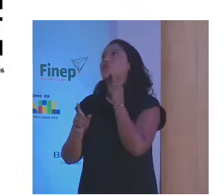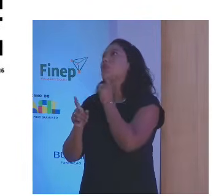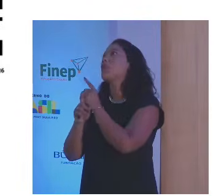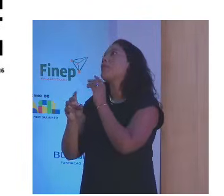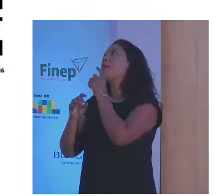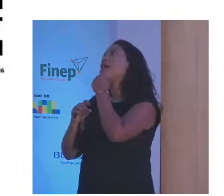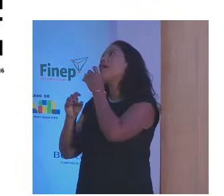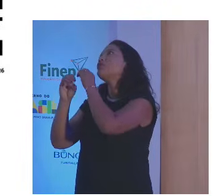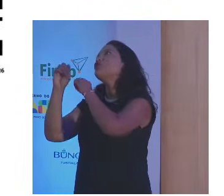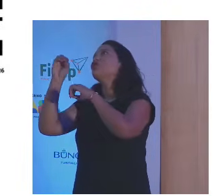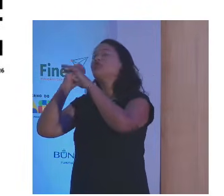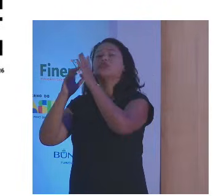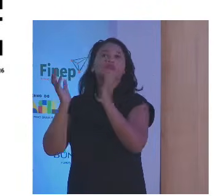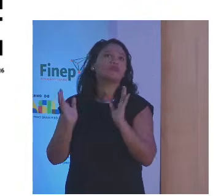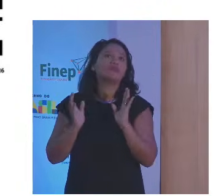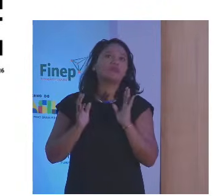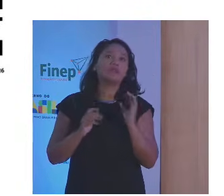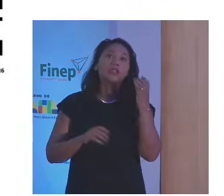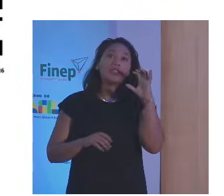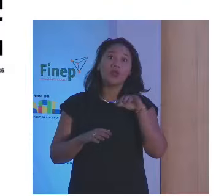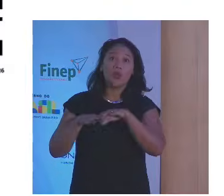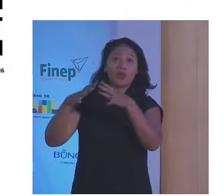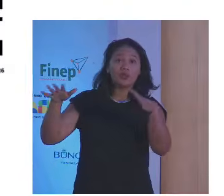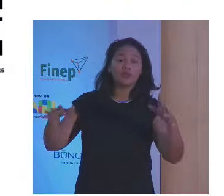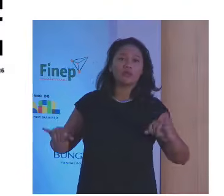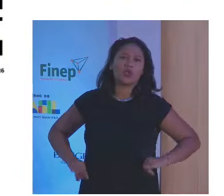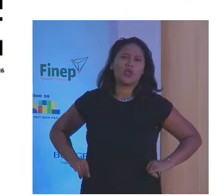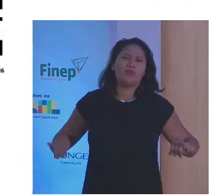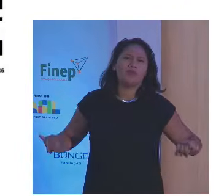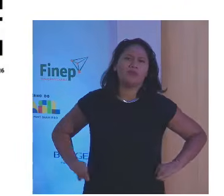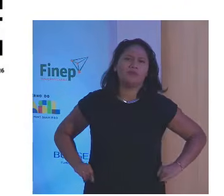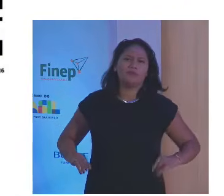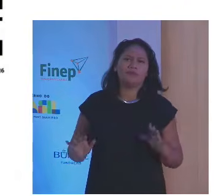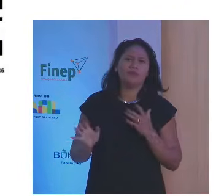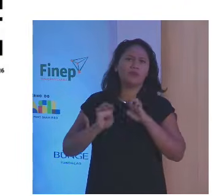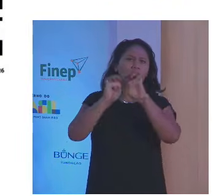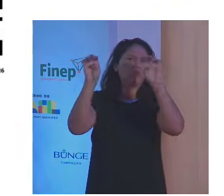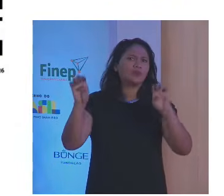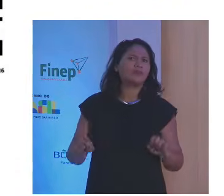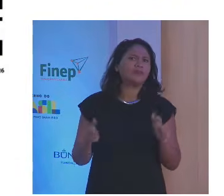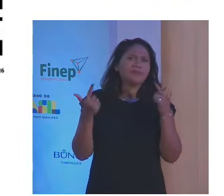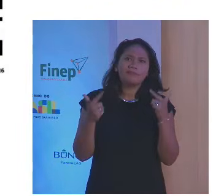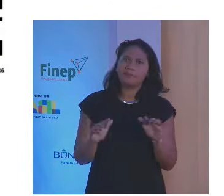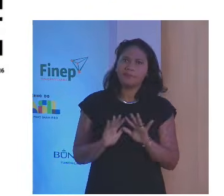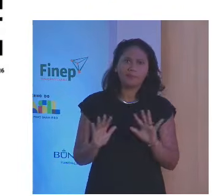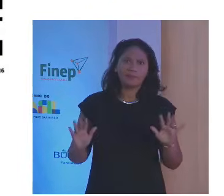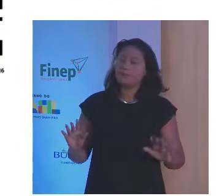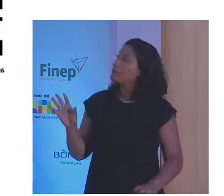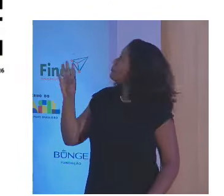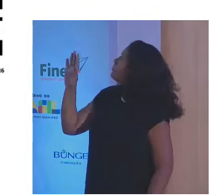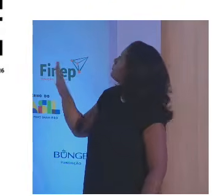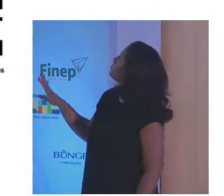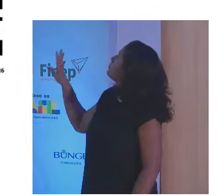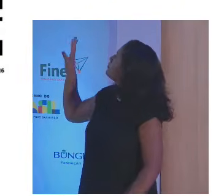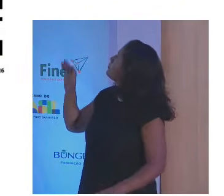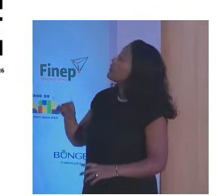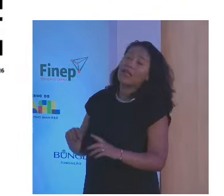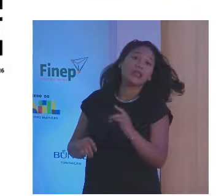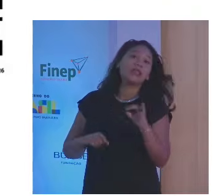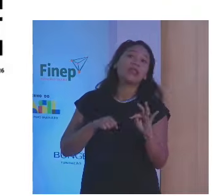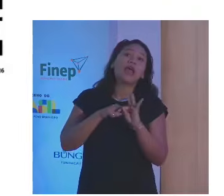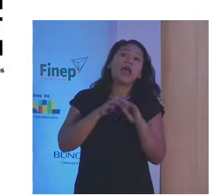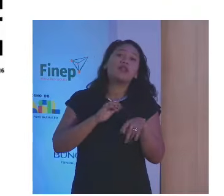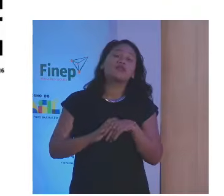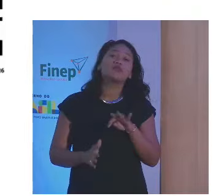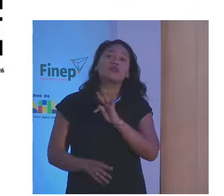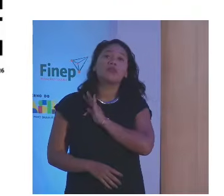Marte. Então, os cientistas oceânicos sofrem com essa falta de acesso à infraestrutura. Esses aspectos técnicos estão em coisas